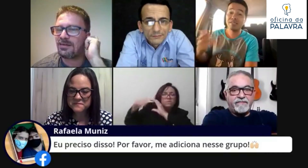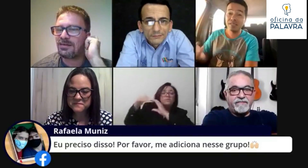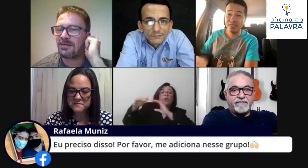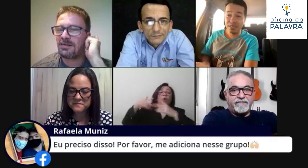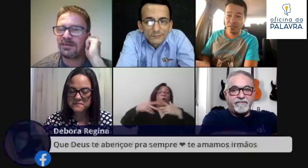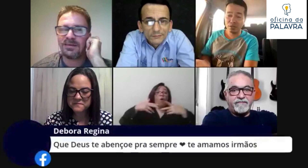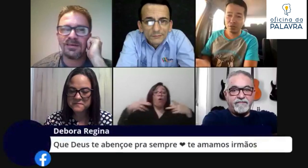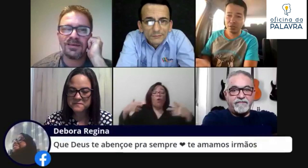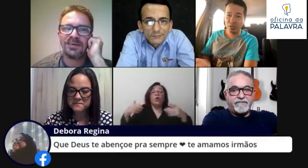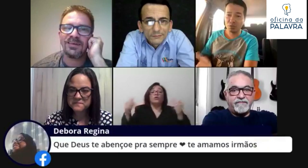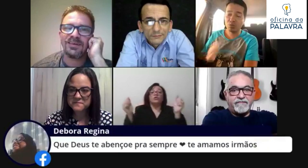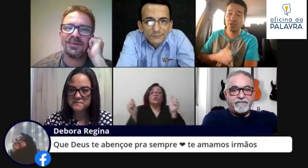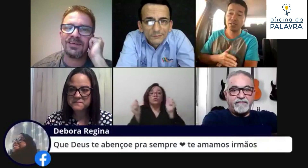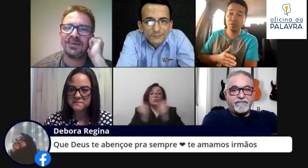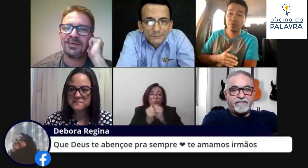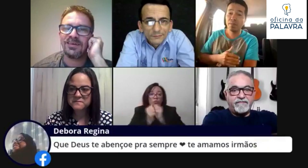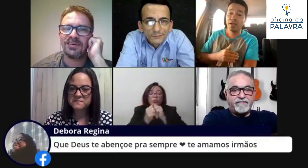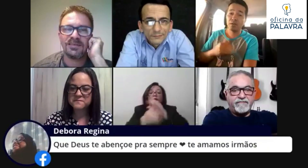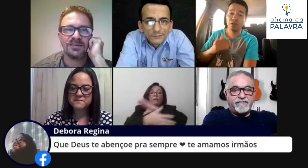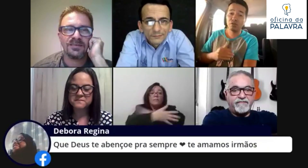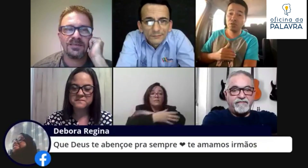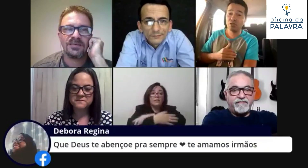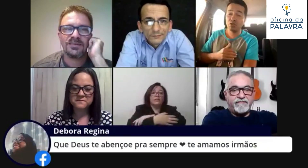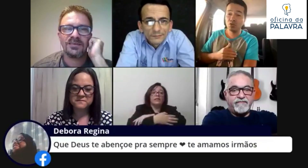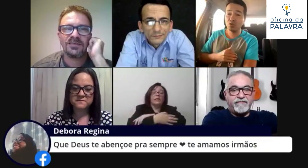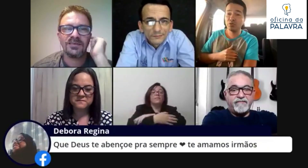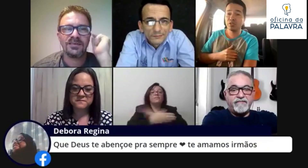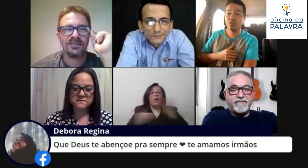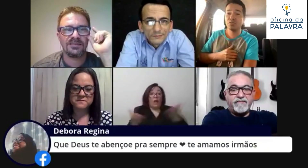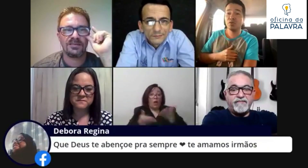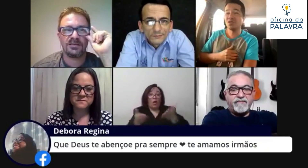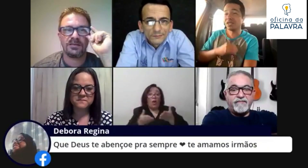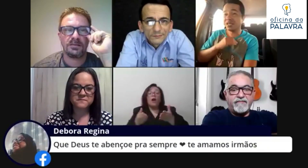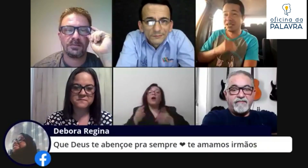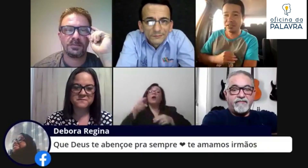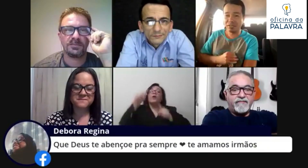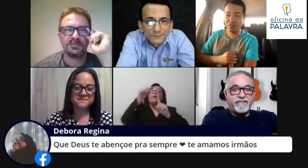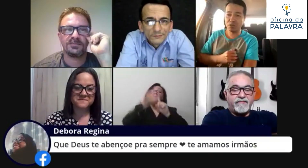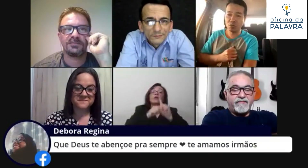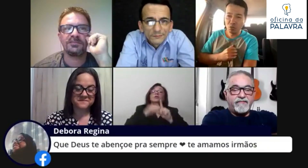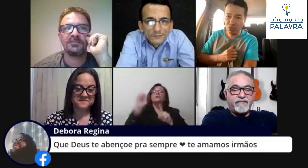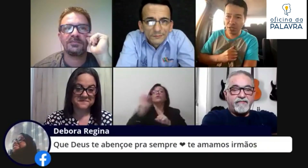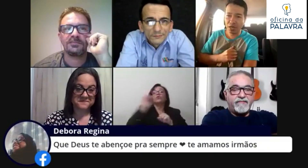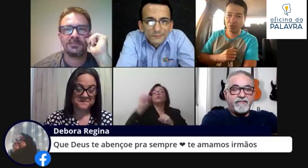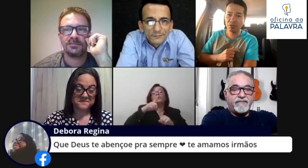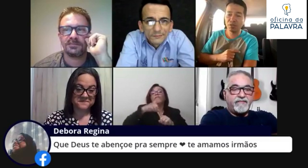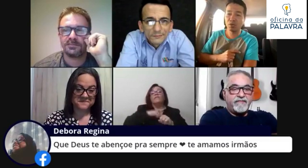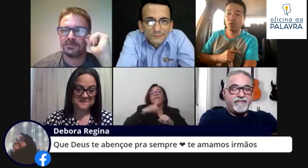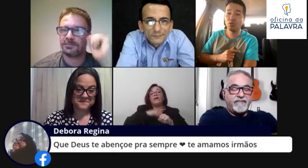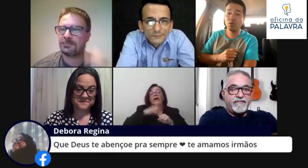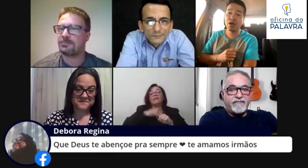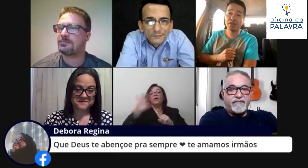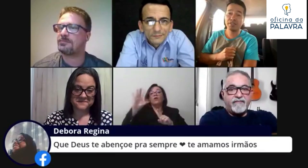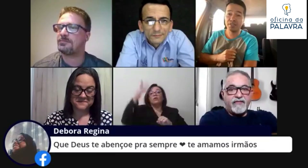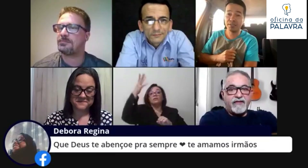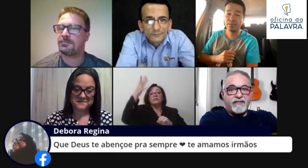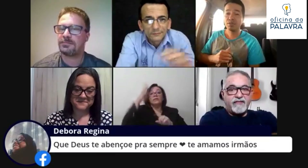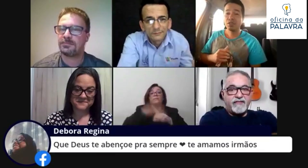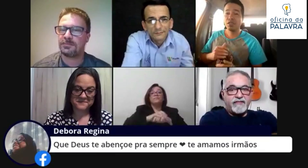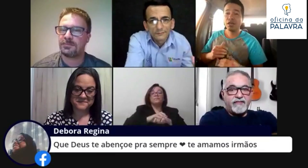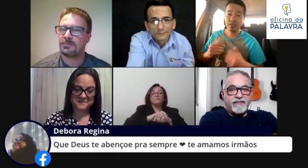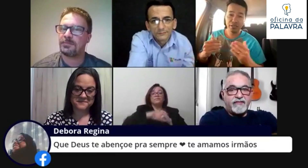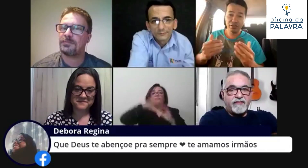as parcerias que nós temos. Por exemplo, agora no mês de outubro nós vamos ter um grande evento mundial que chama Global